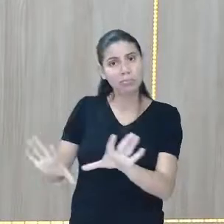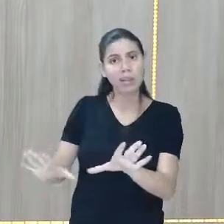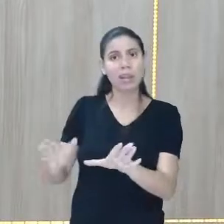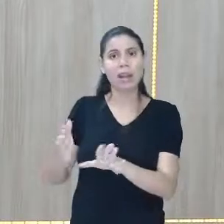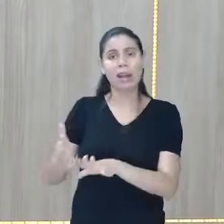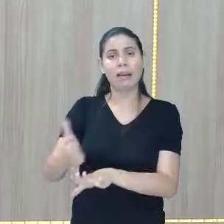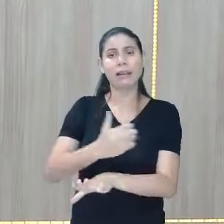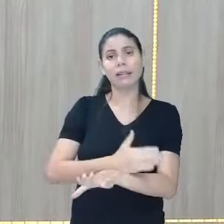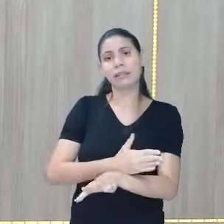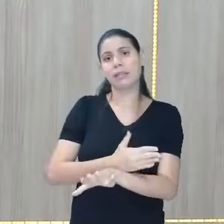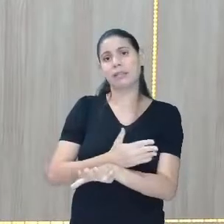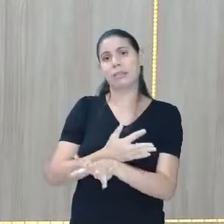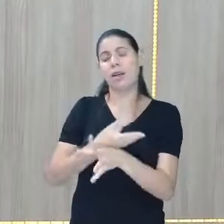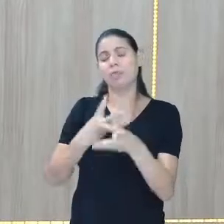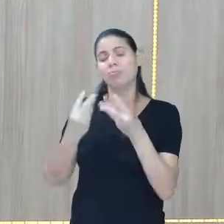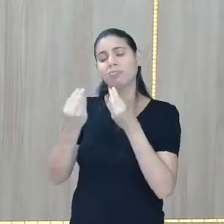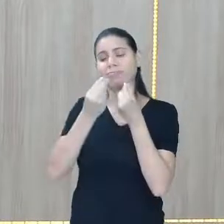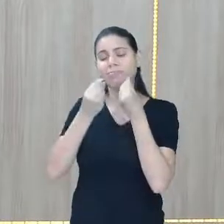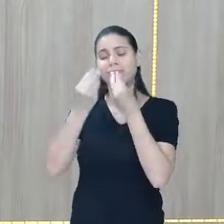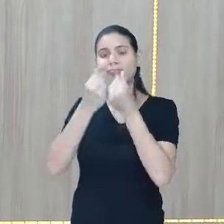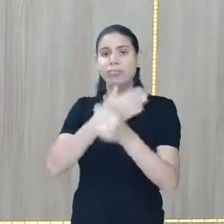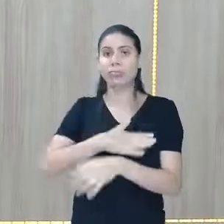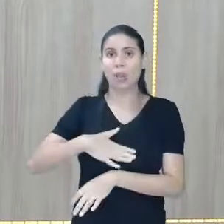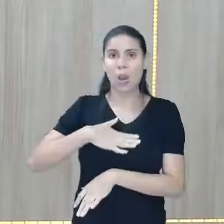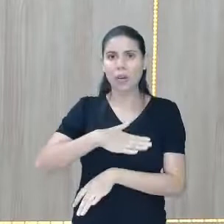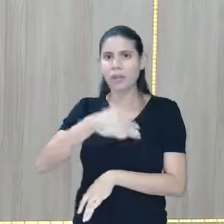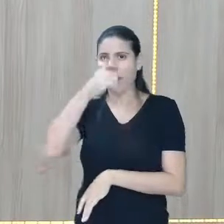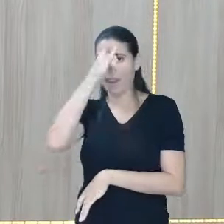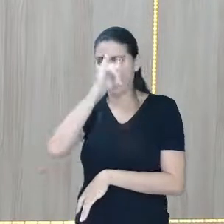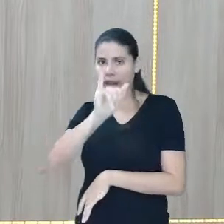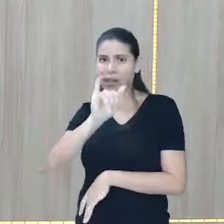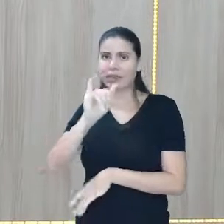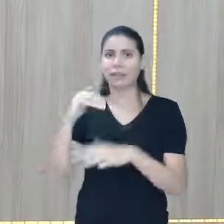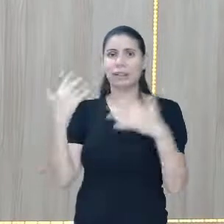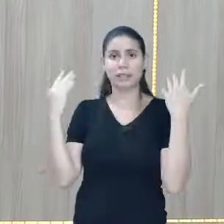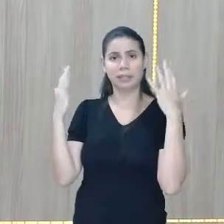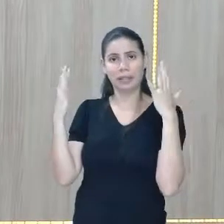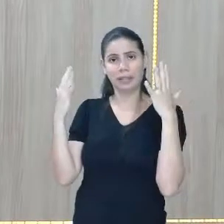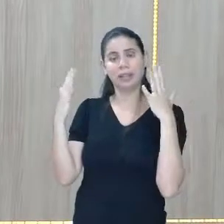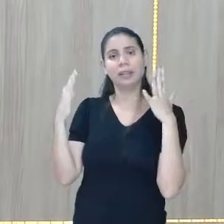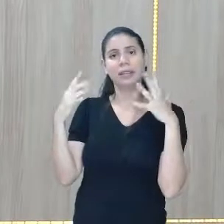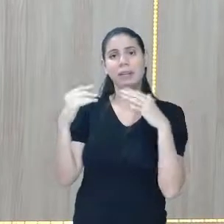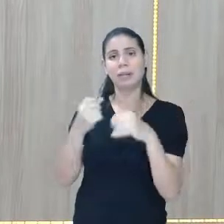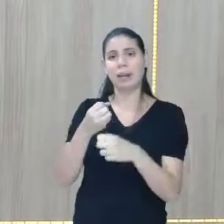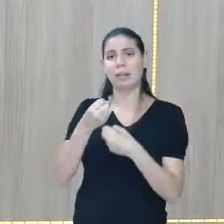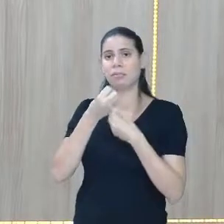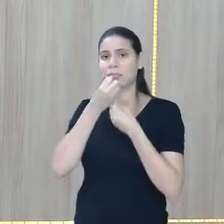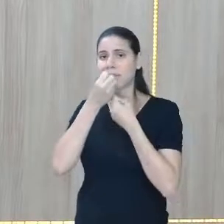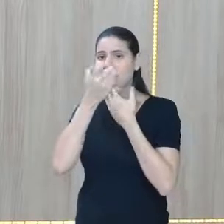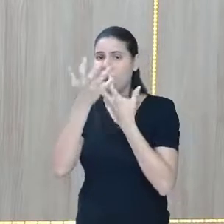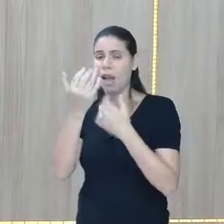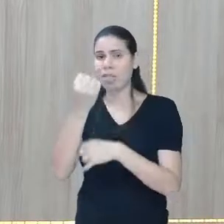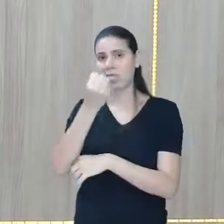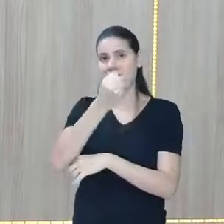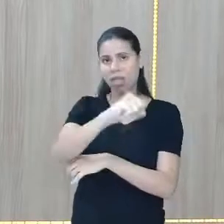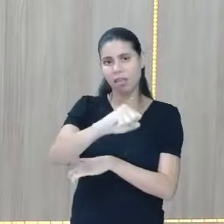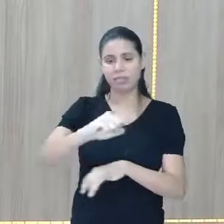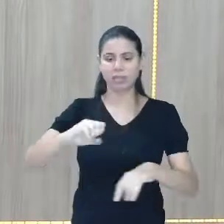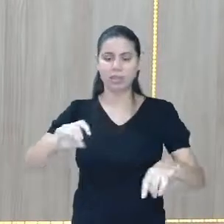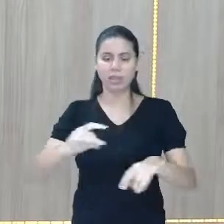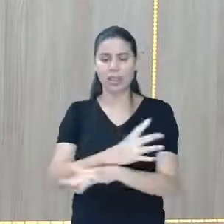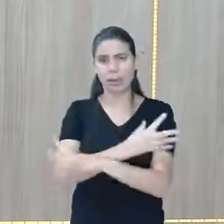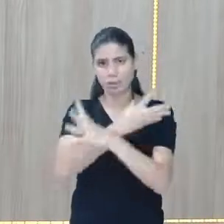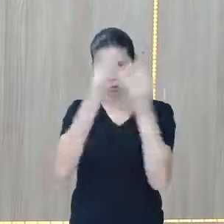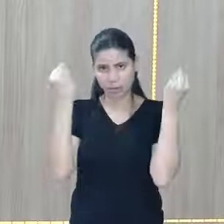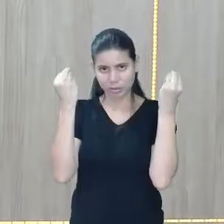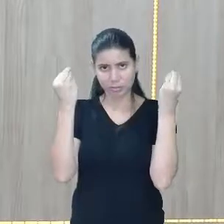antecipar, apreciar ou gostar, evitar, celebrar, considerar, confessar, defender, terminar,